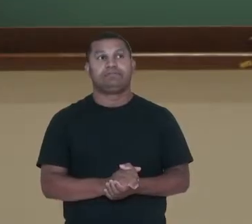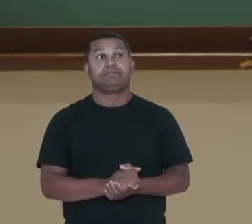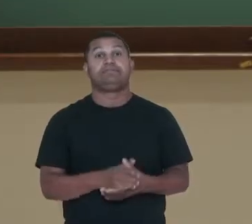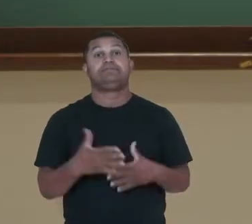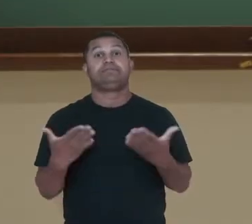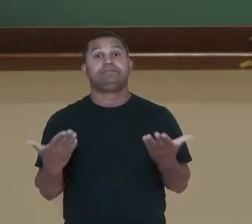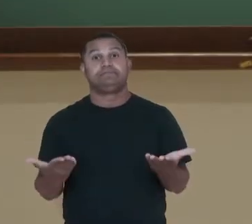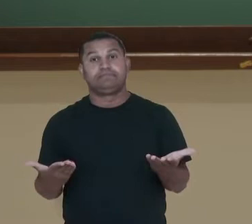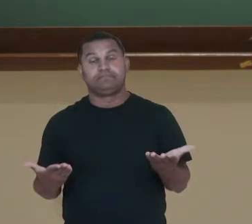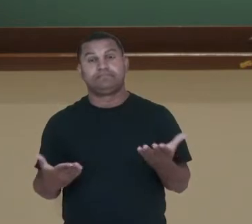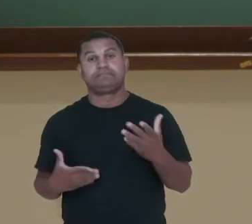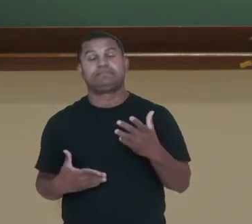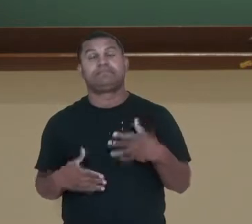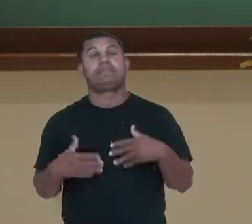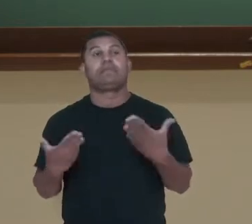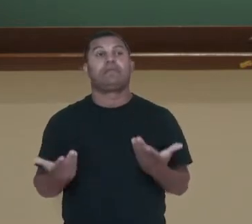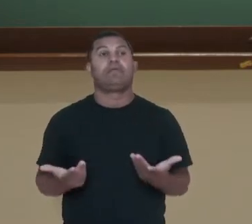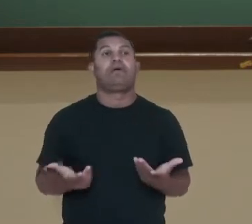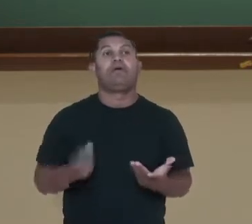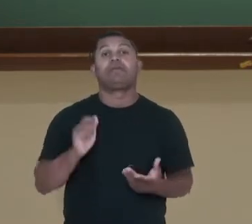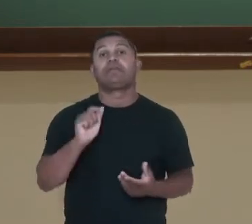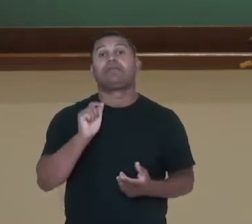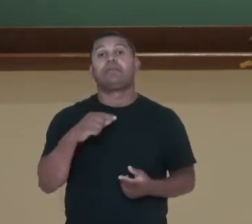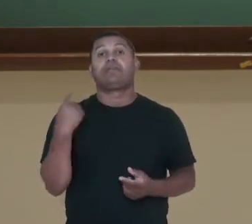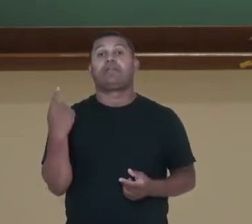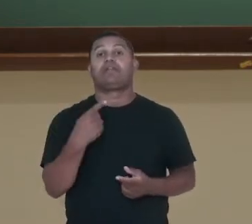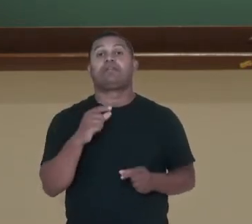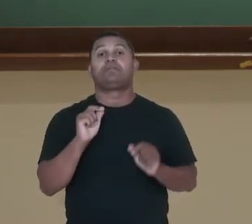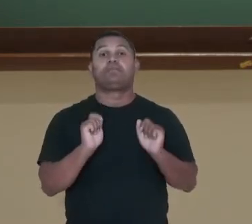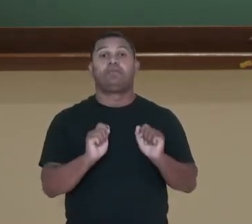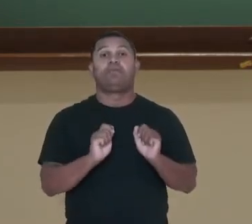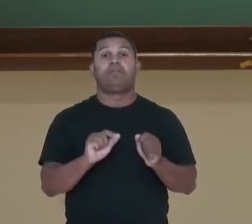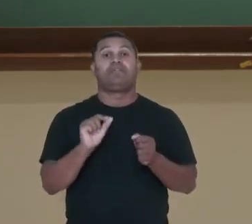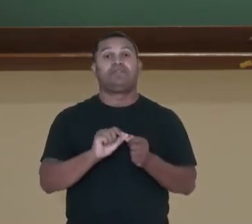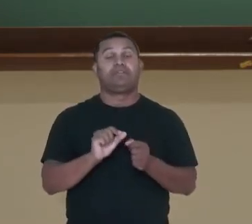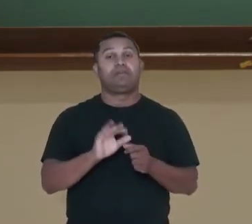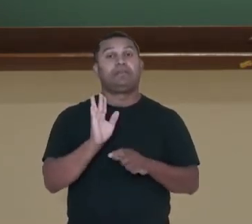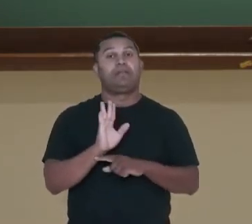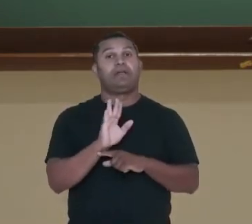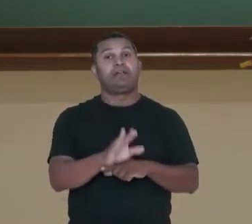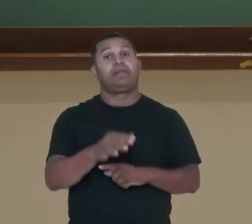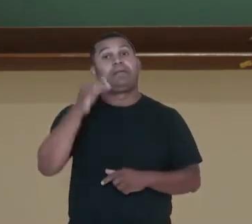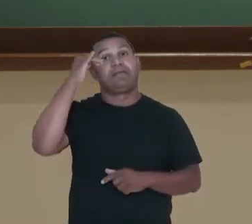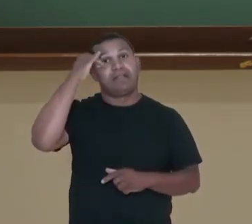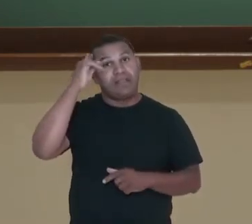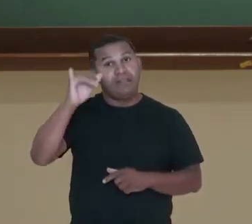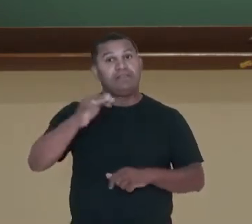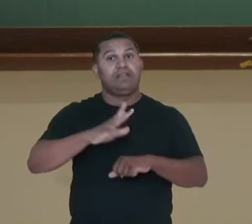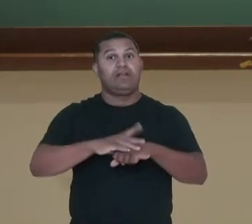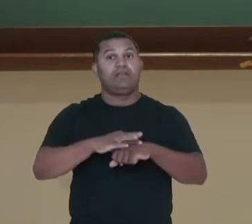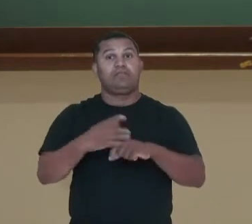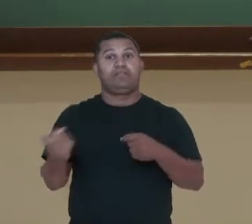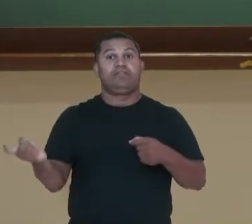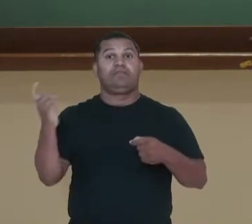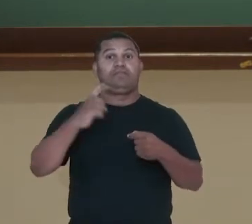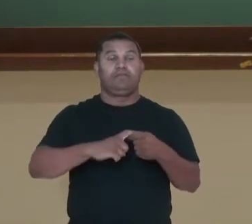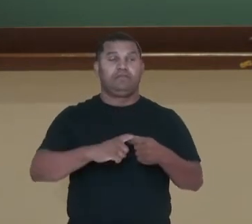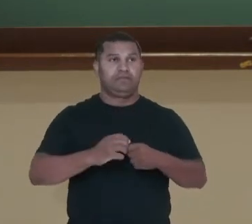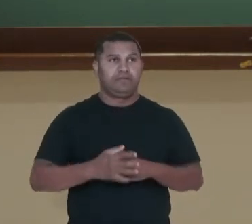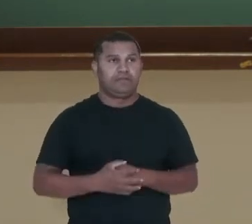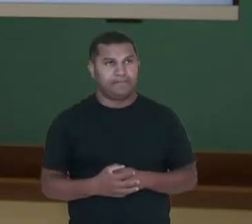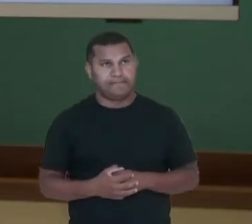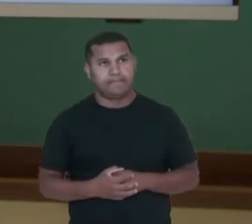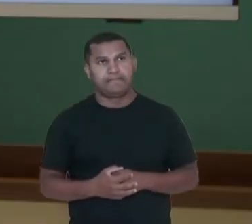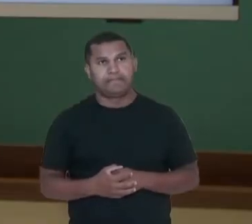E aí, pessoal, qual que é a ação que a gente pode ajudar para que evitem o surgimento dessas novas doenças? Então,